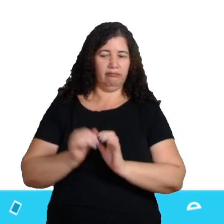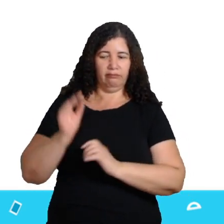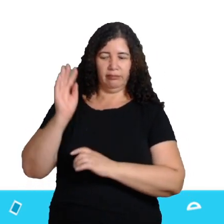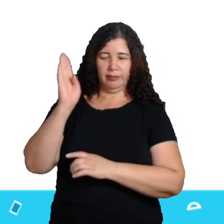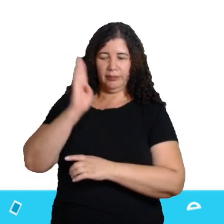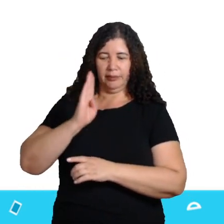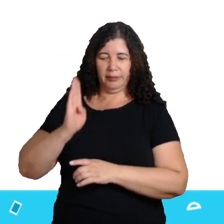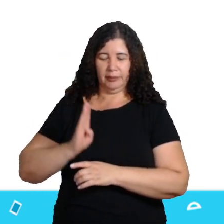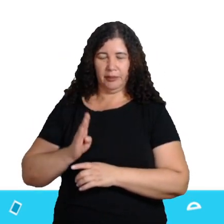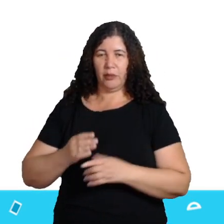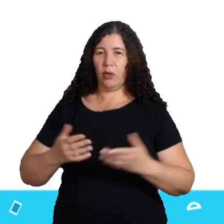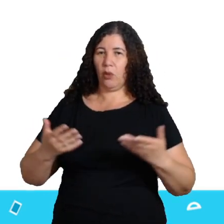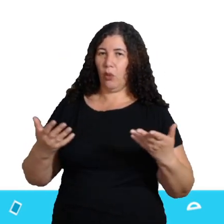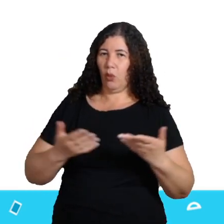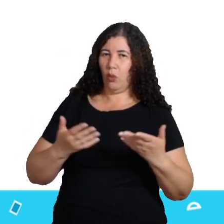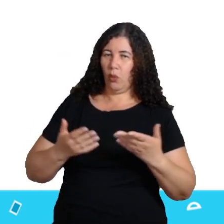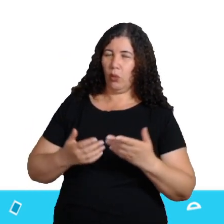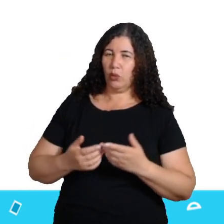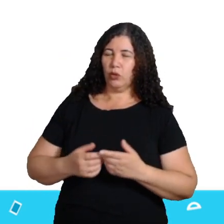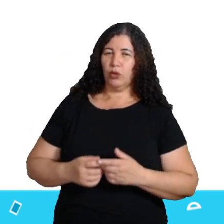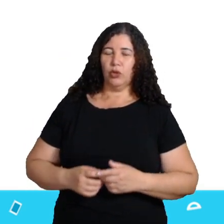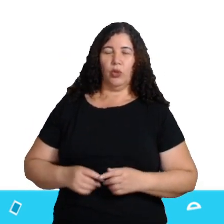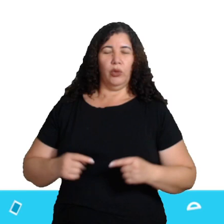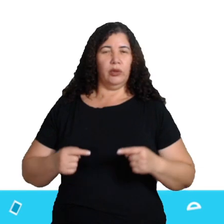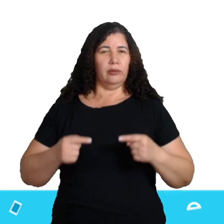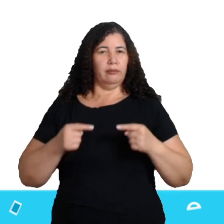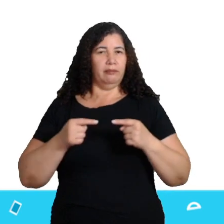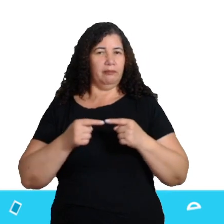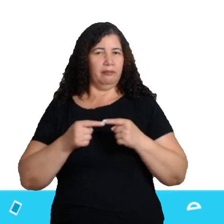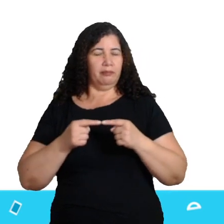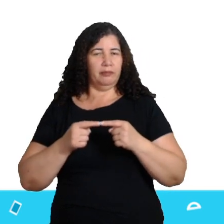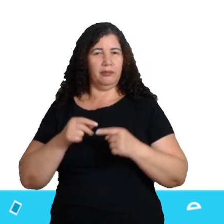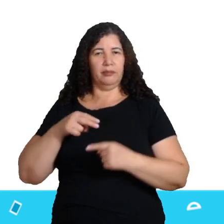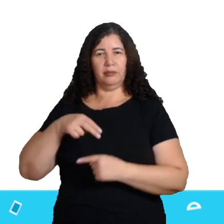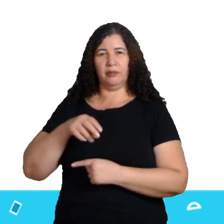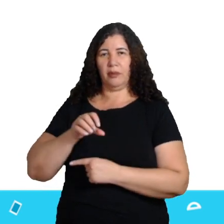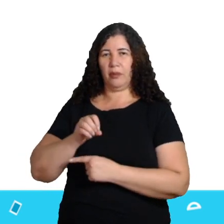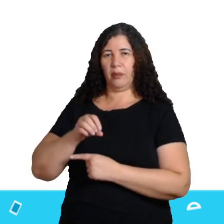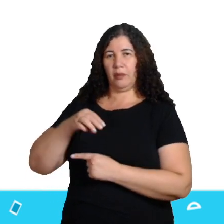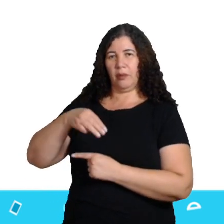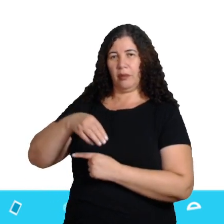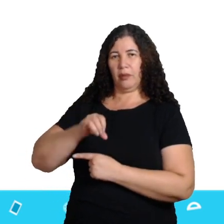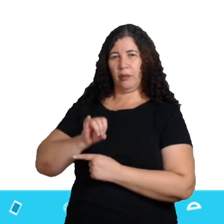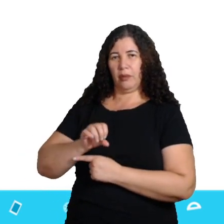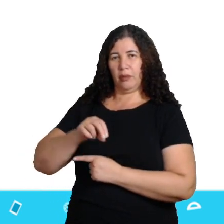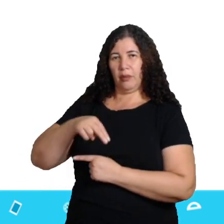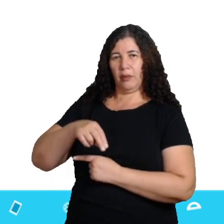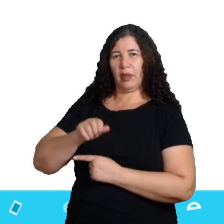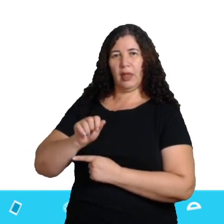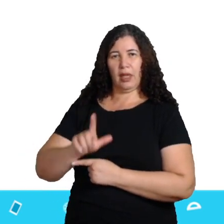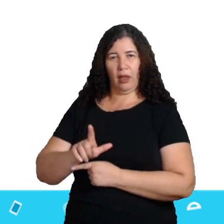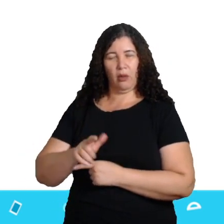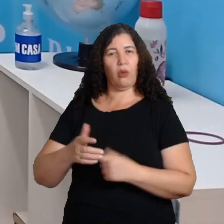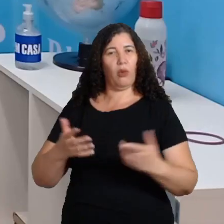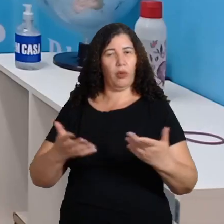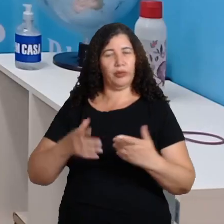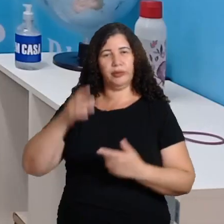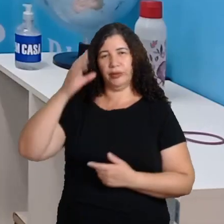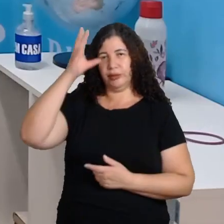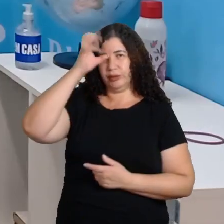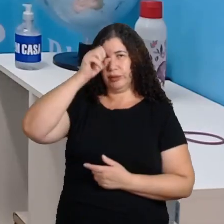Vamos falar hoje de outro tipo de concordância, que é a concordância